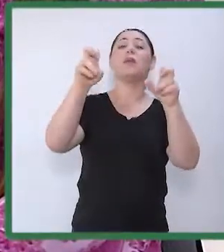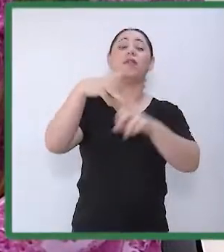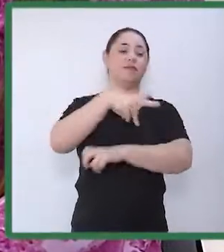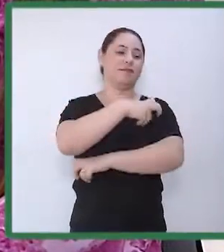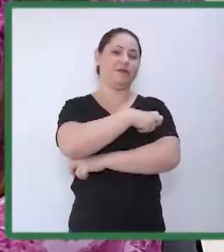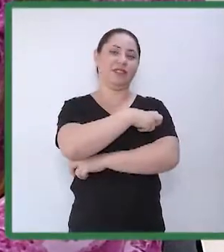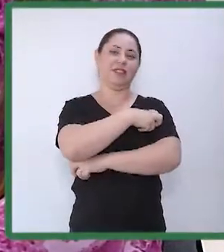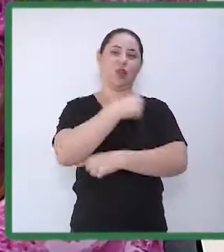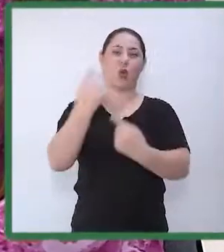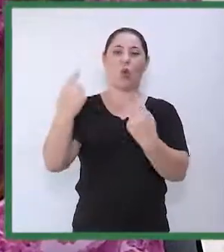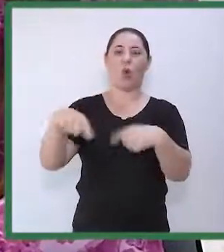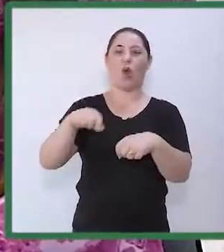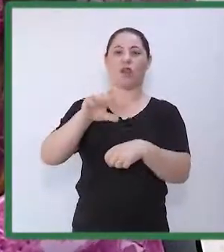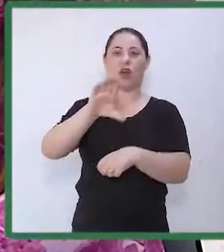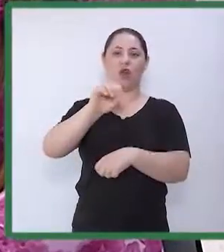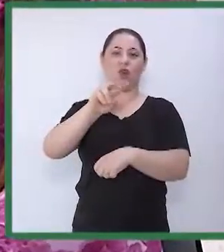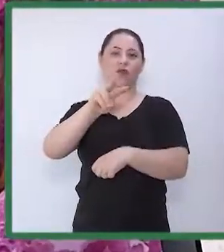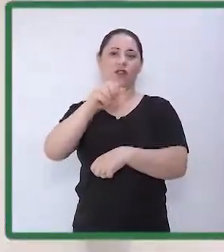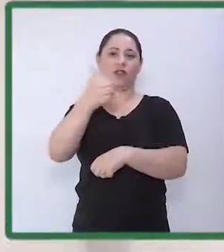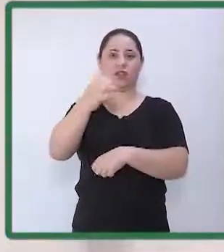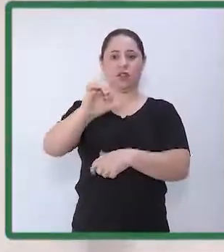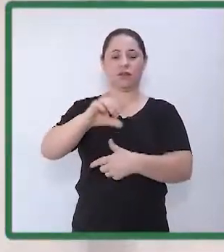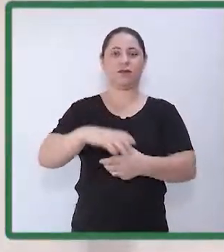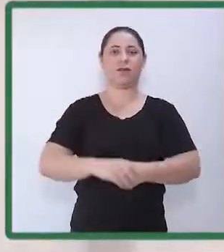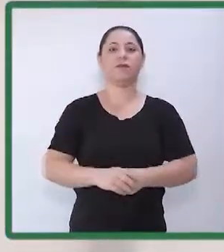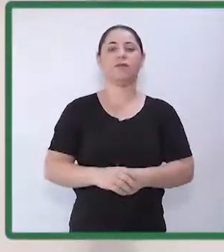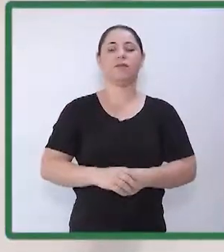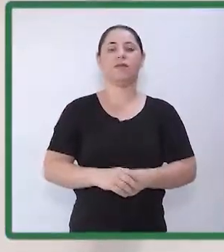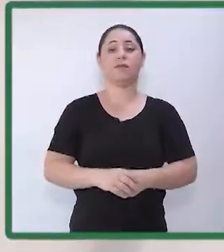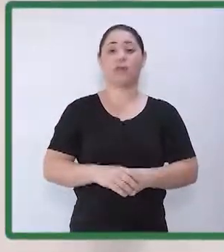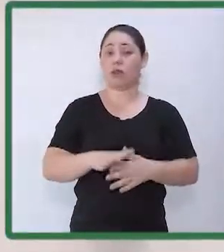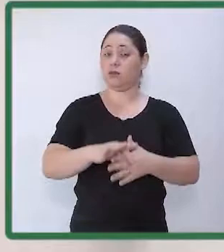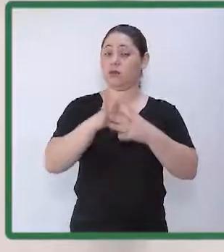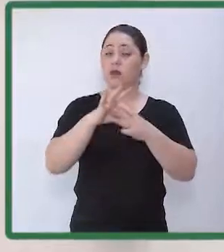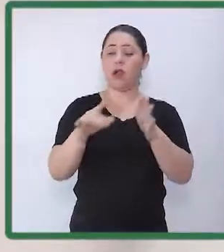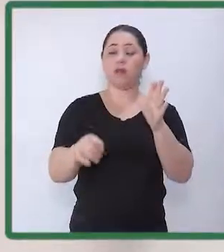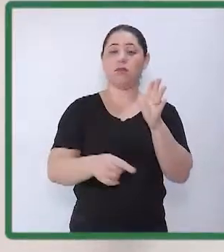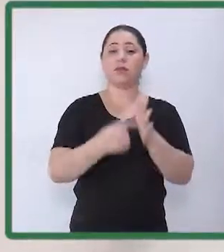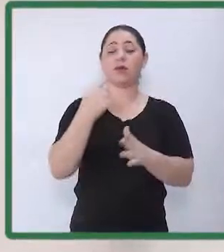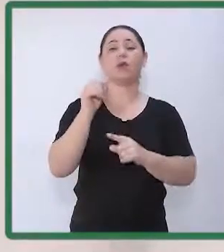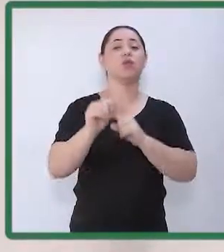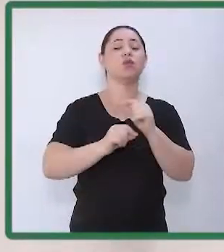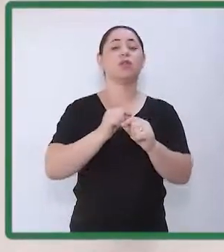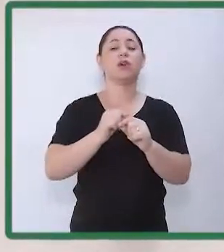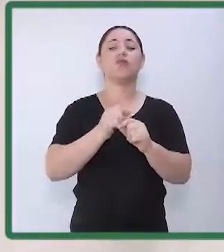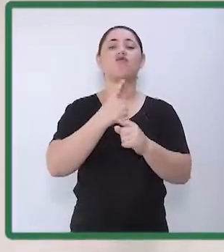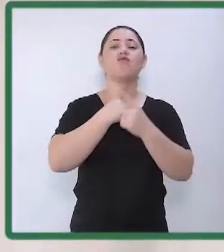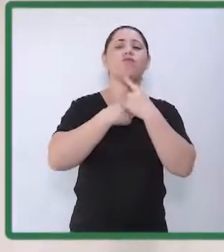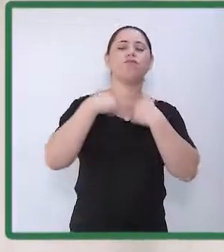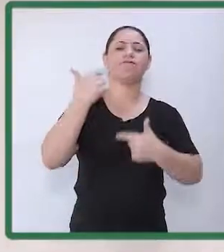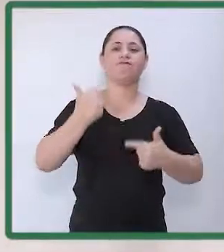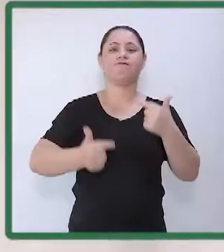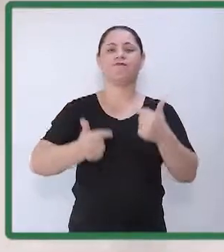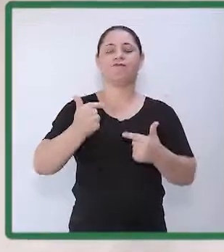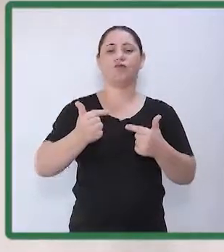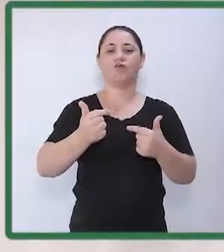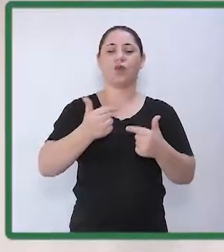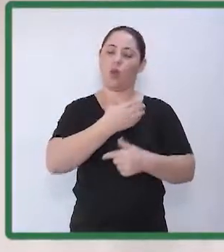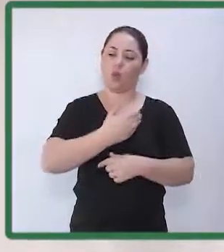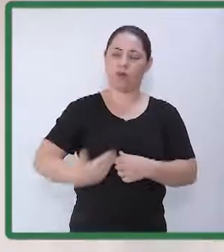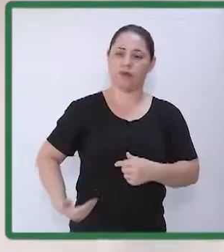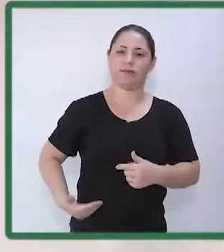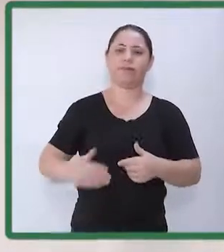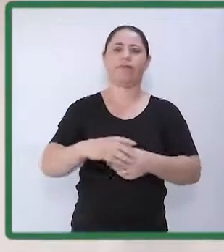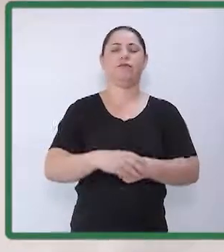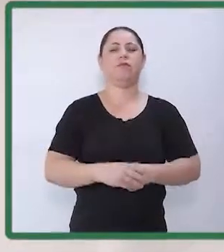é vacinação contra a Covid. Bom, primeiro eu destaco aí a vontade política do